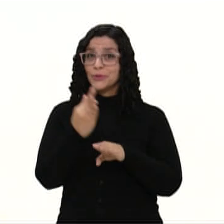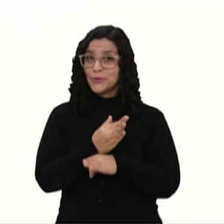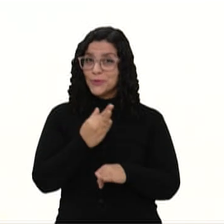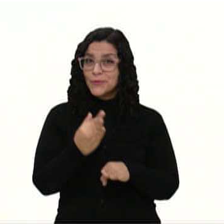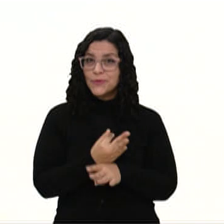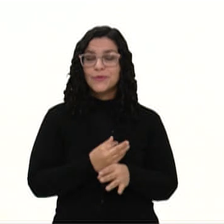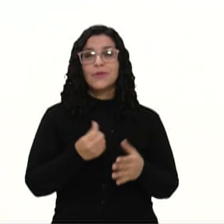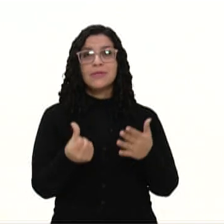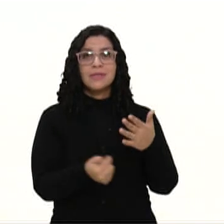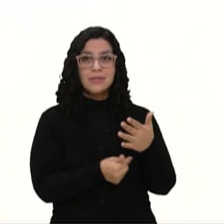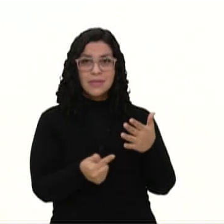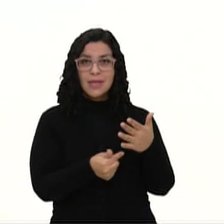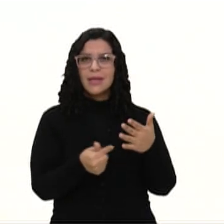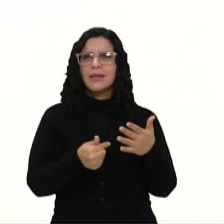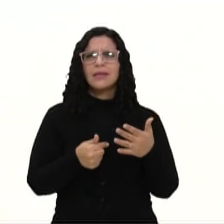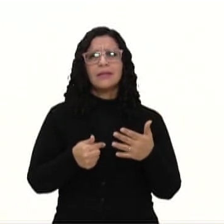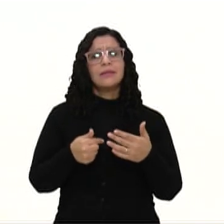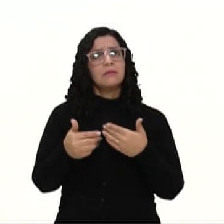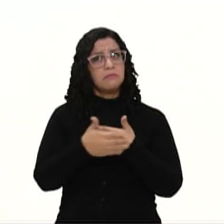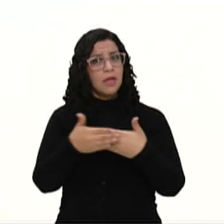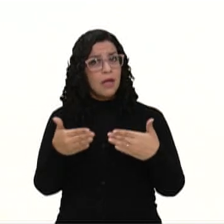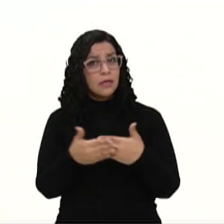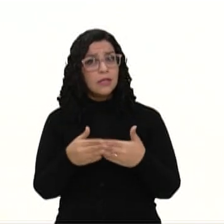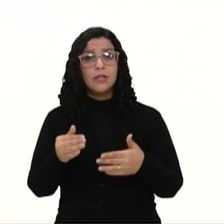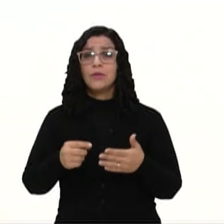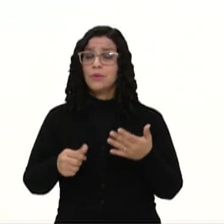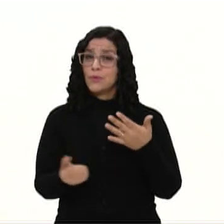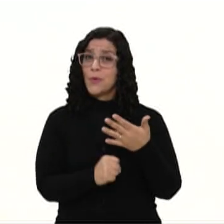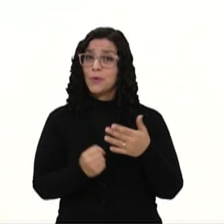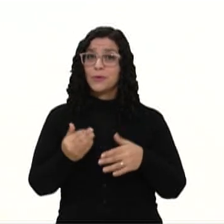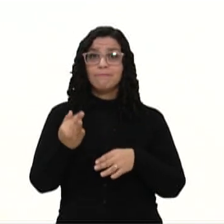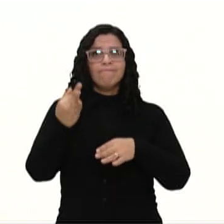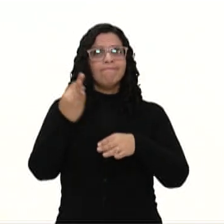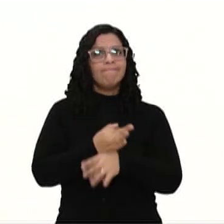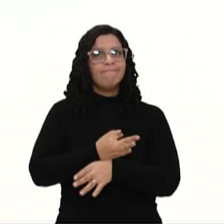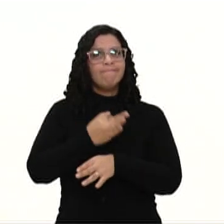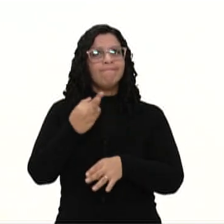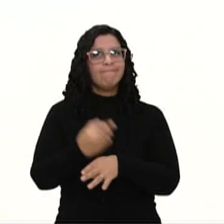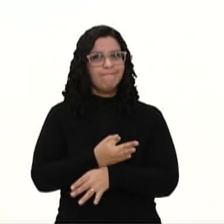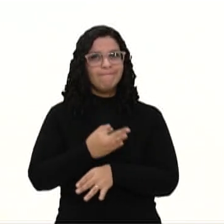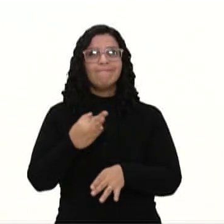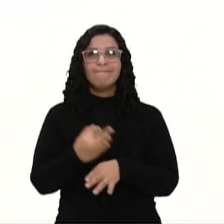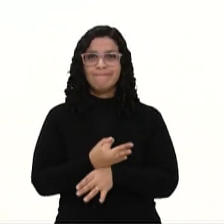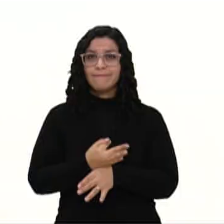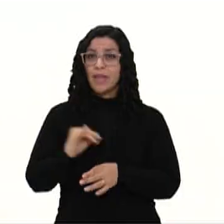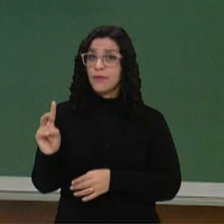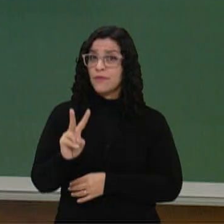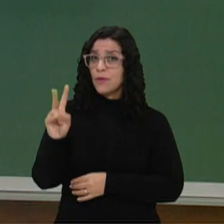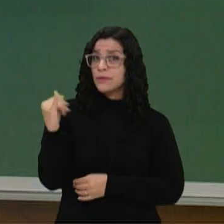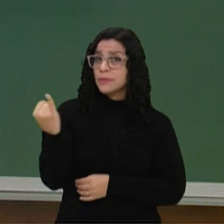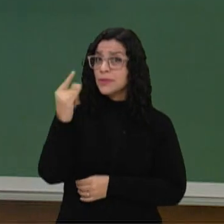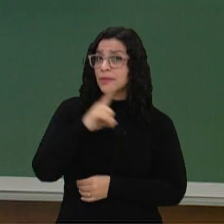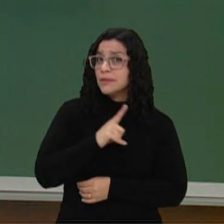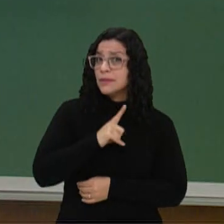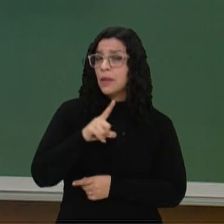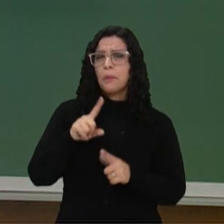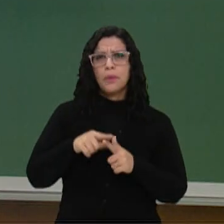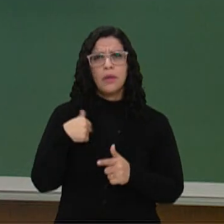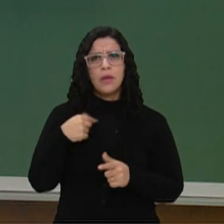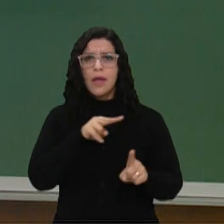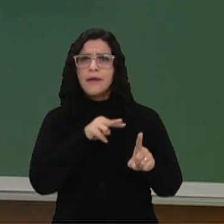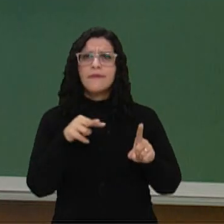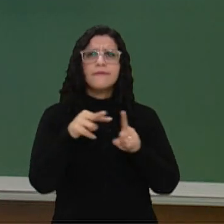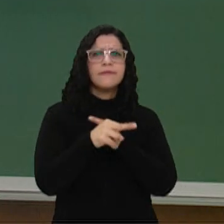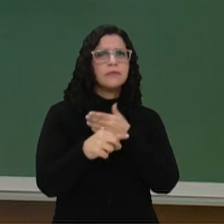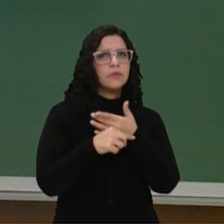tolerância, generosidade, perseverança. Isso mesmo, esses valores são muito importantes. E por que, na visão